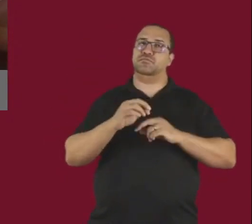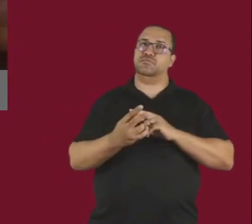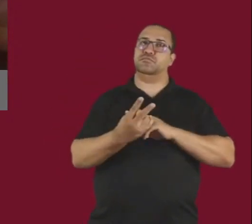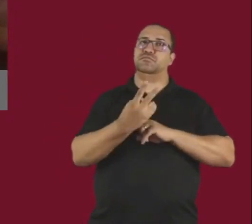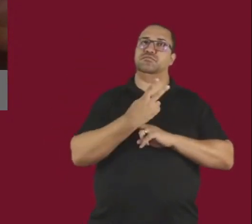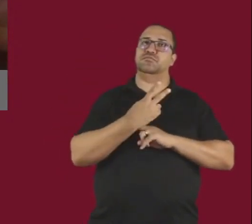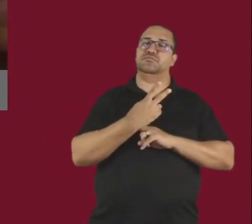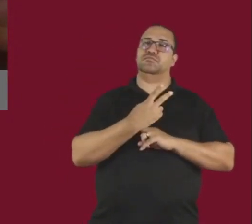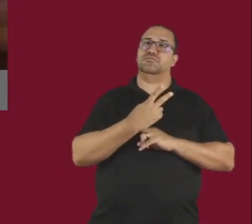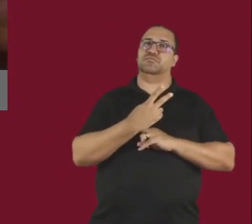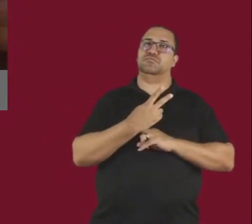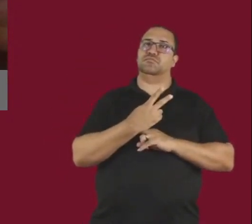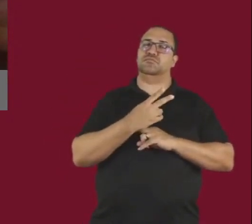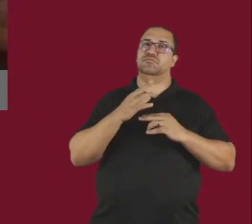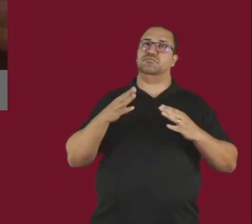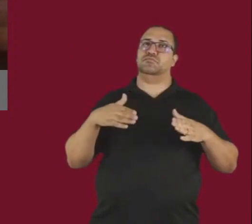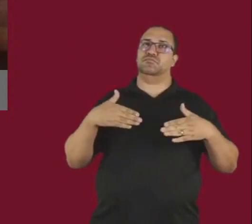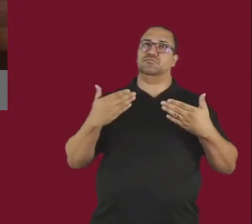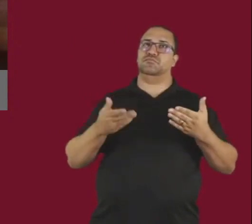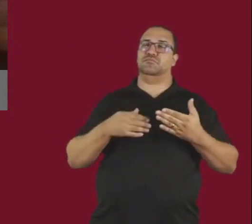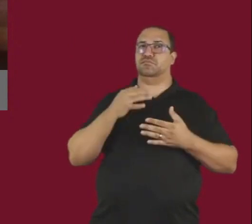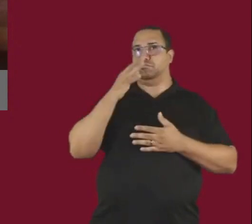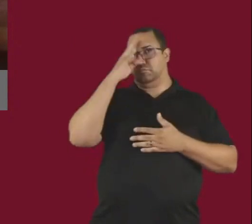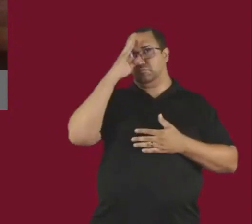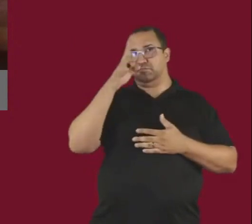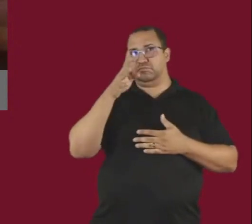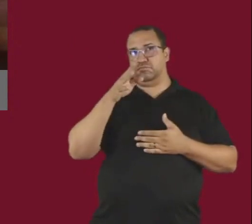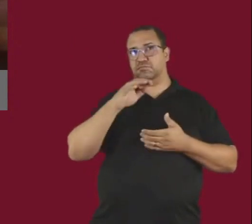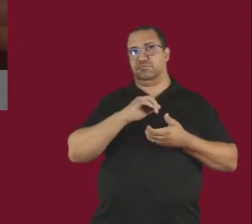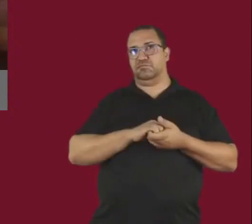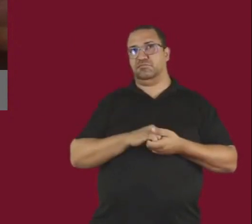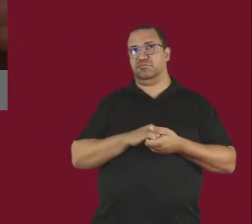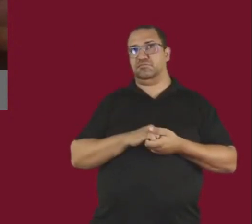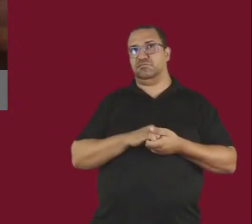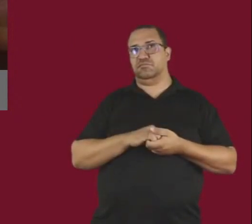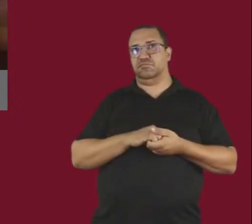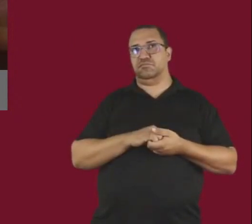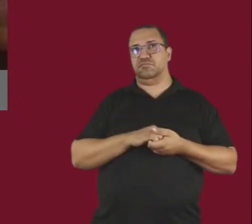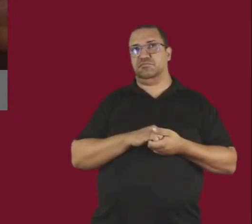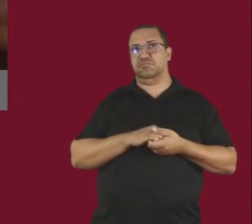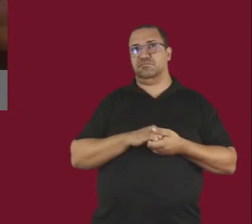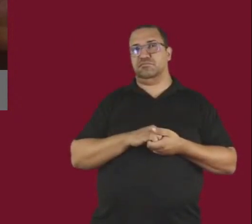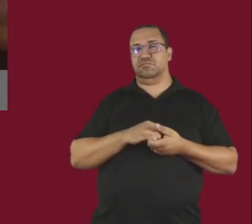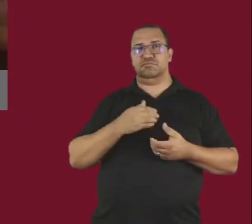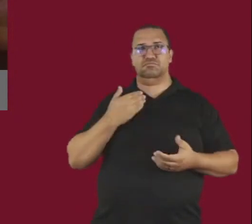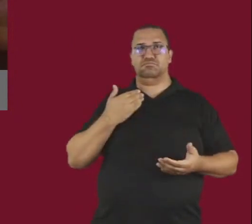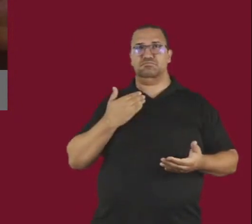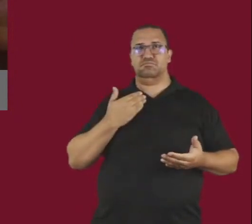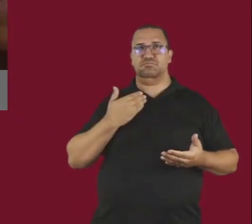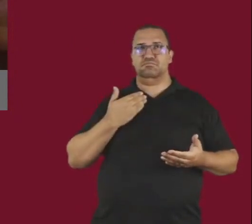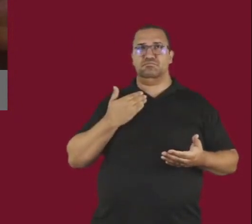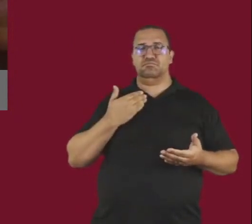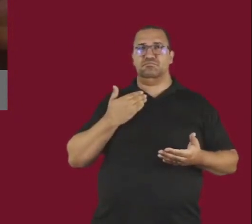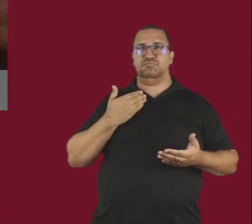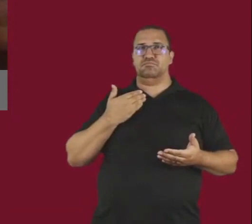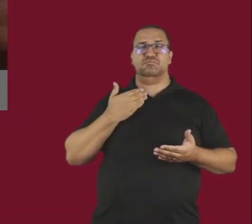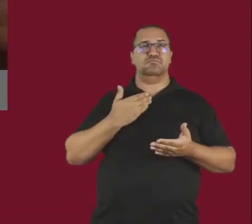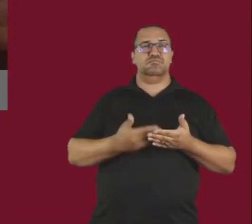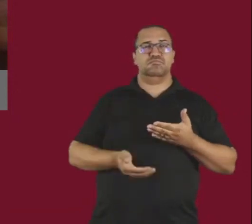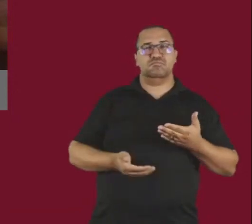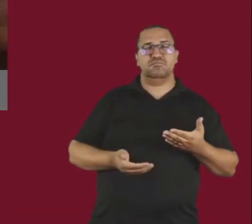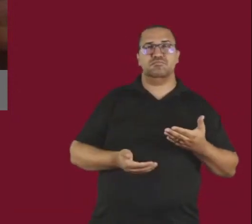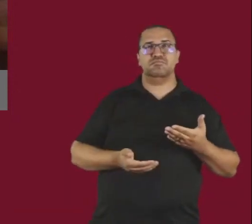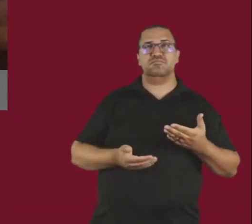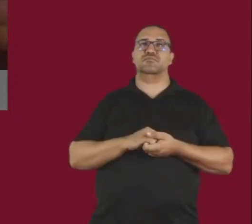alegria talvez seja a principal delas, porque a gente não perde nenhuma possibilidade